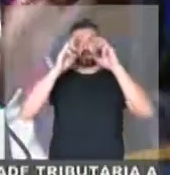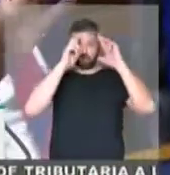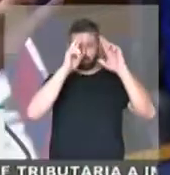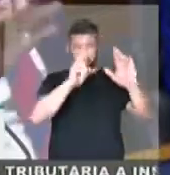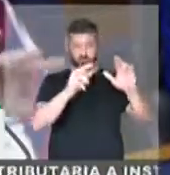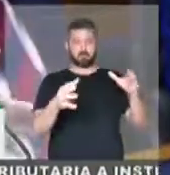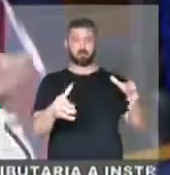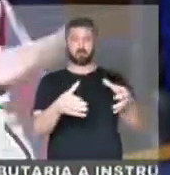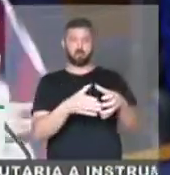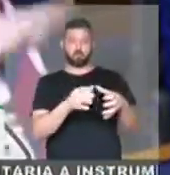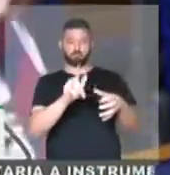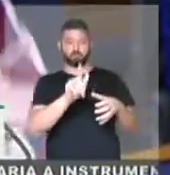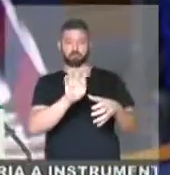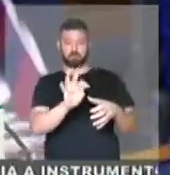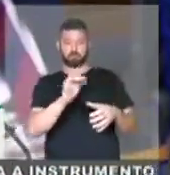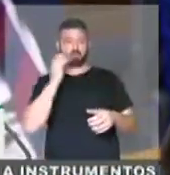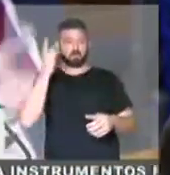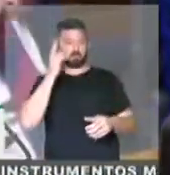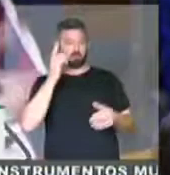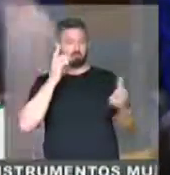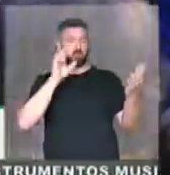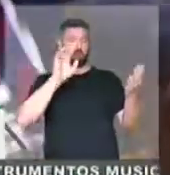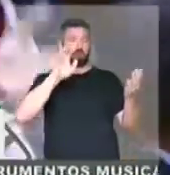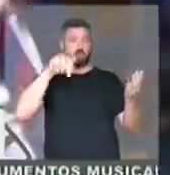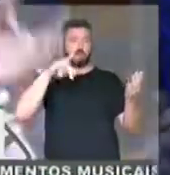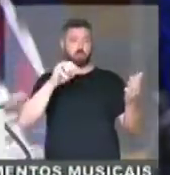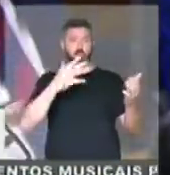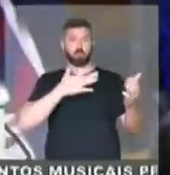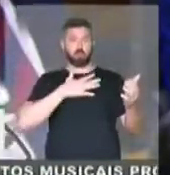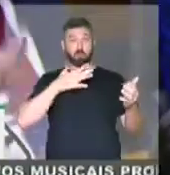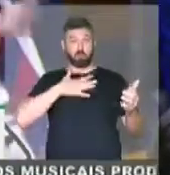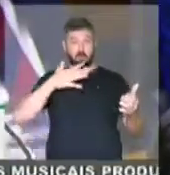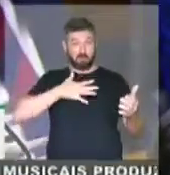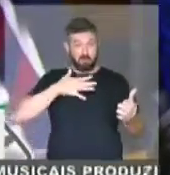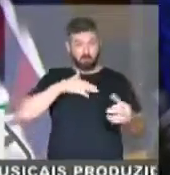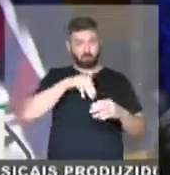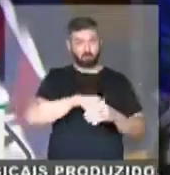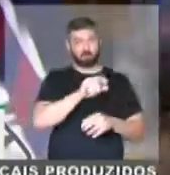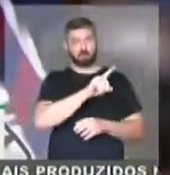devido ao grupo de trabalho, deputado Orlando, meu voto a essa matéria, não.